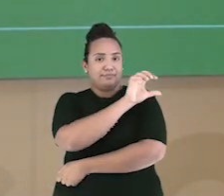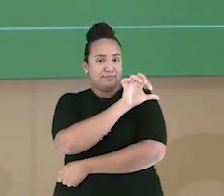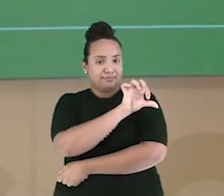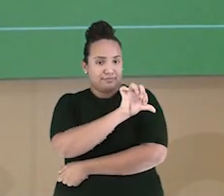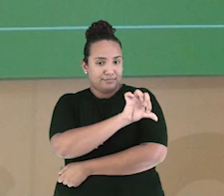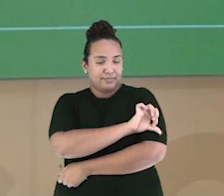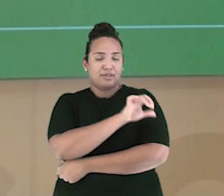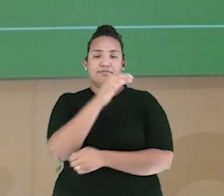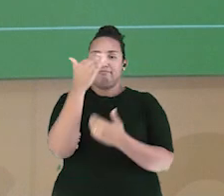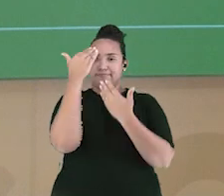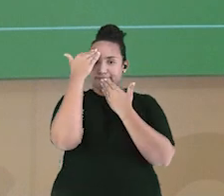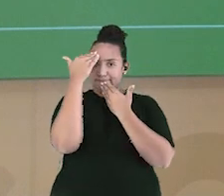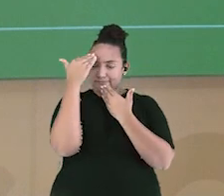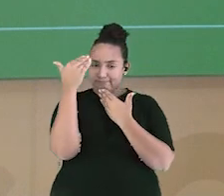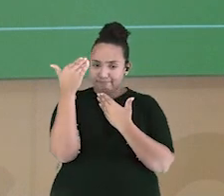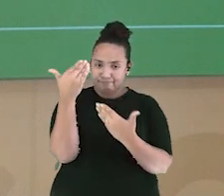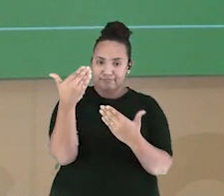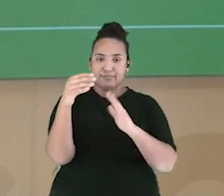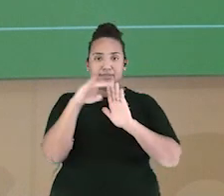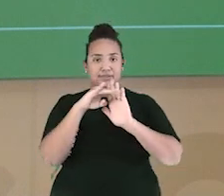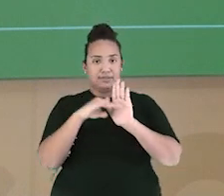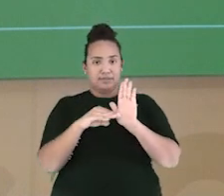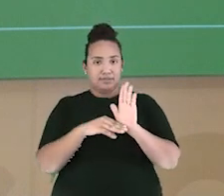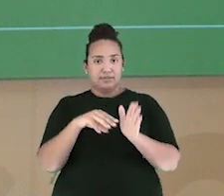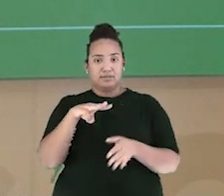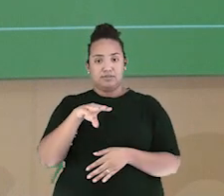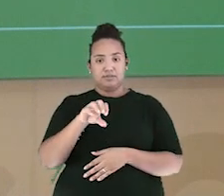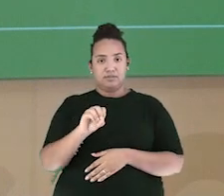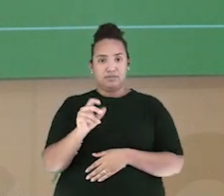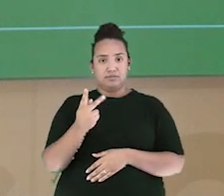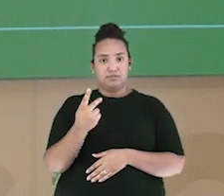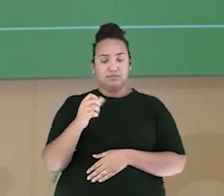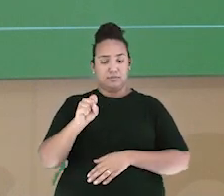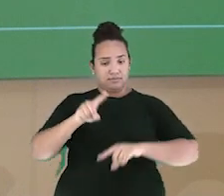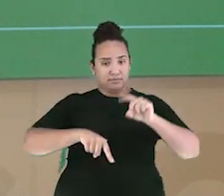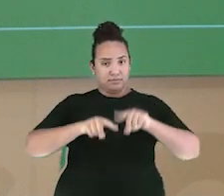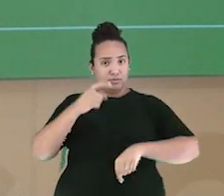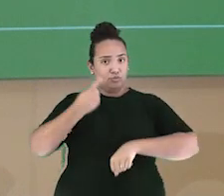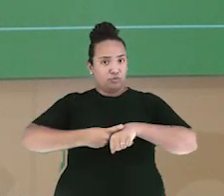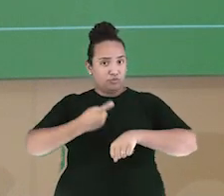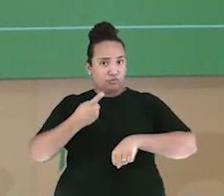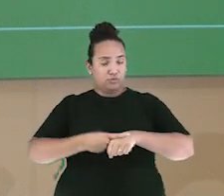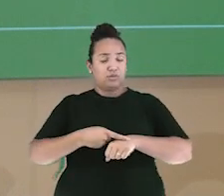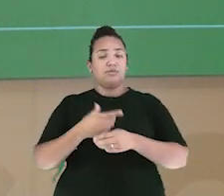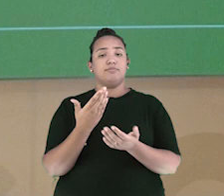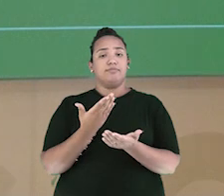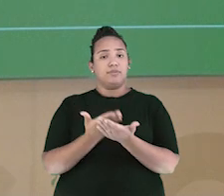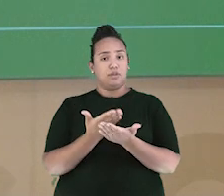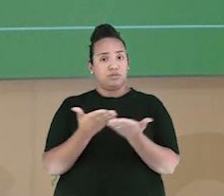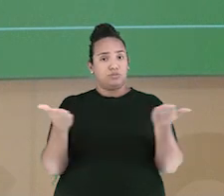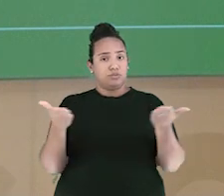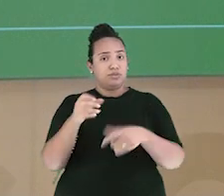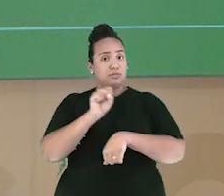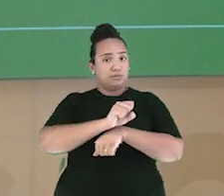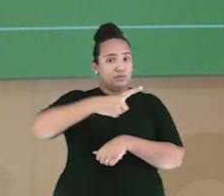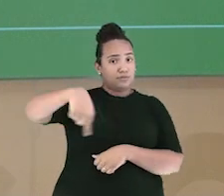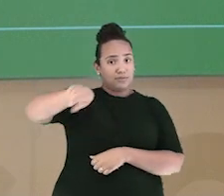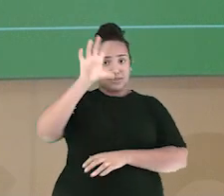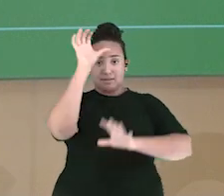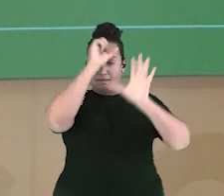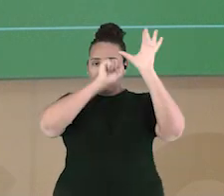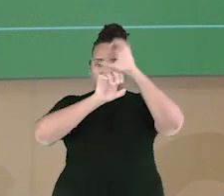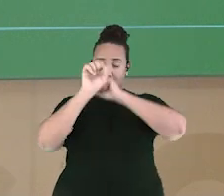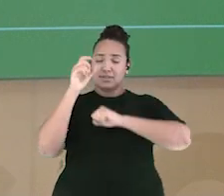Oitavo e nono ano, muito obrigado. Escala de mols, dureza de materiais, foi a nossa aula de hoje e eu espero que tenham